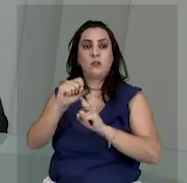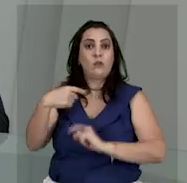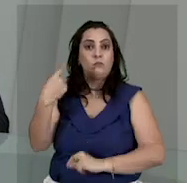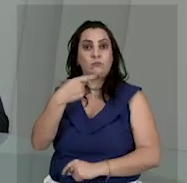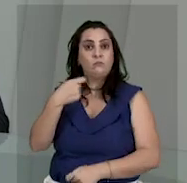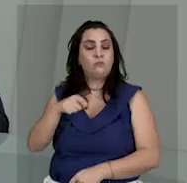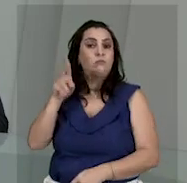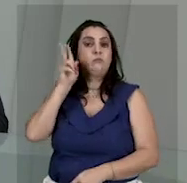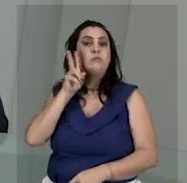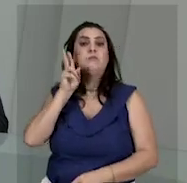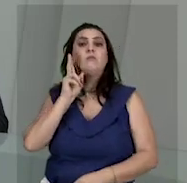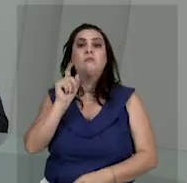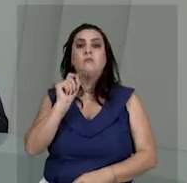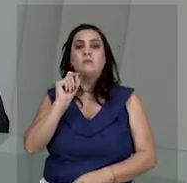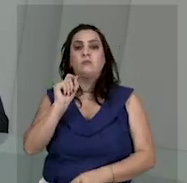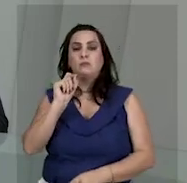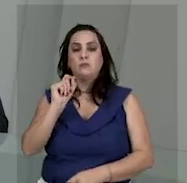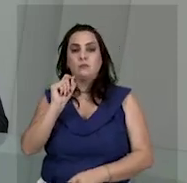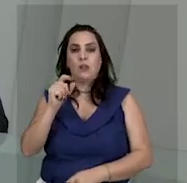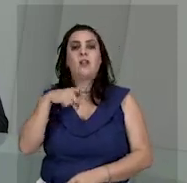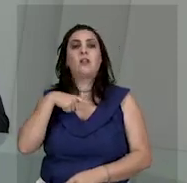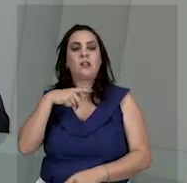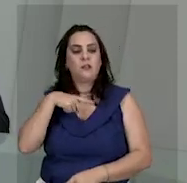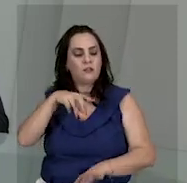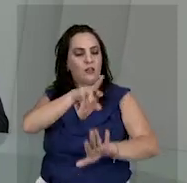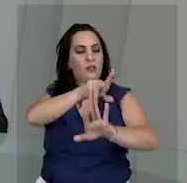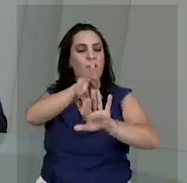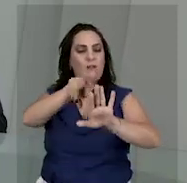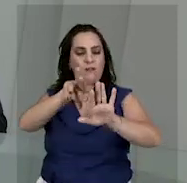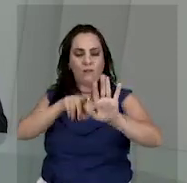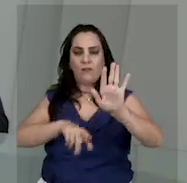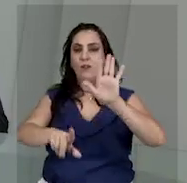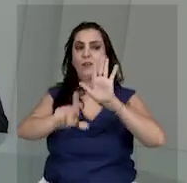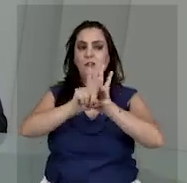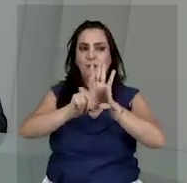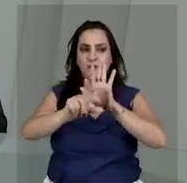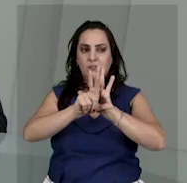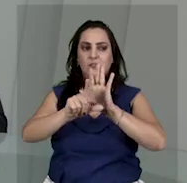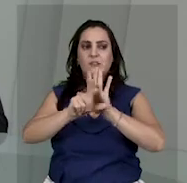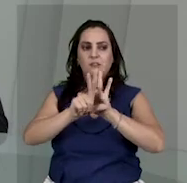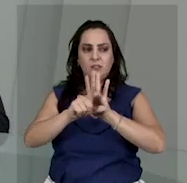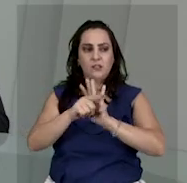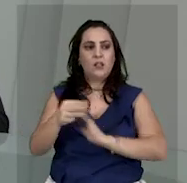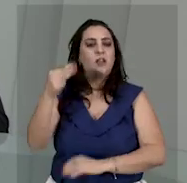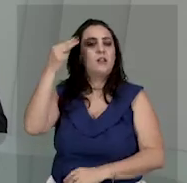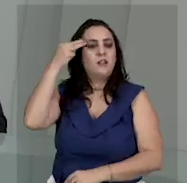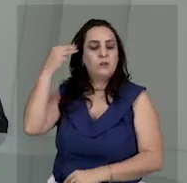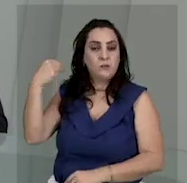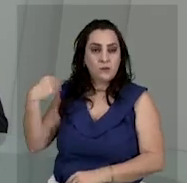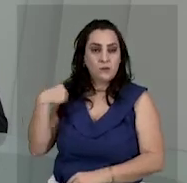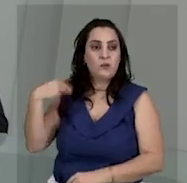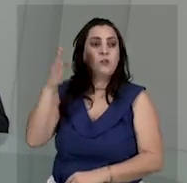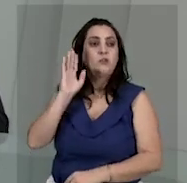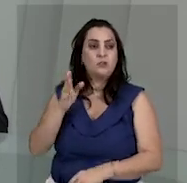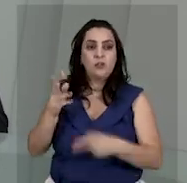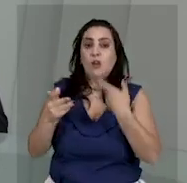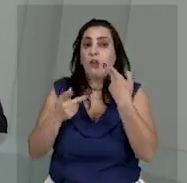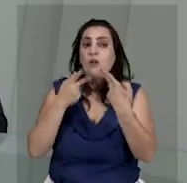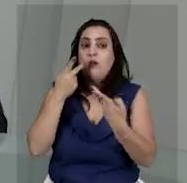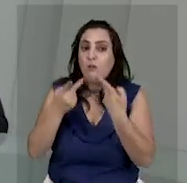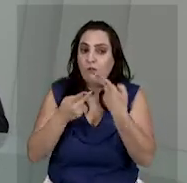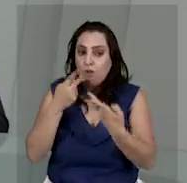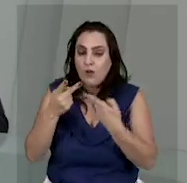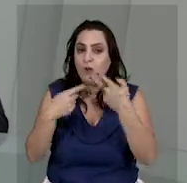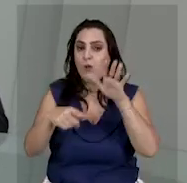que apesar de ter muitas leis, como a gente já viu, estava aqui nossa colega Mariana, que está aqui nos interpretando, ela estava falando sobre as